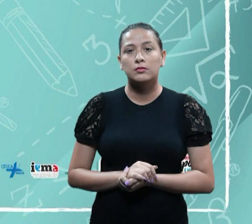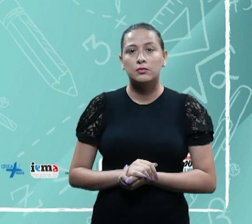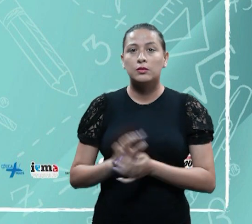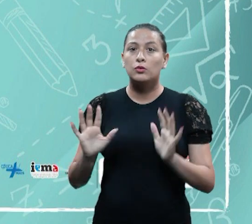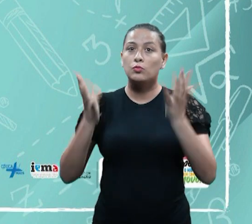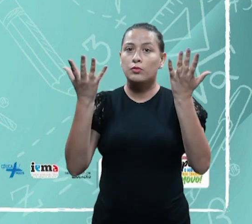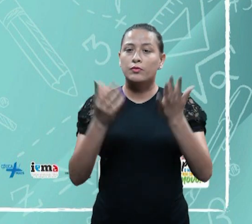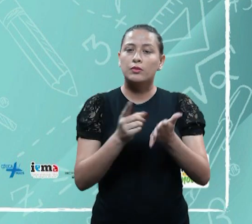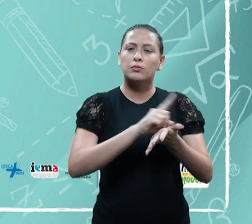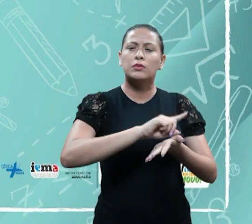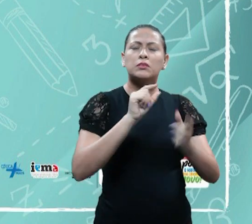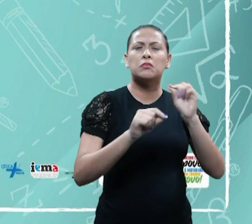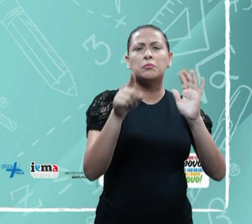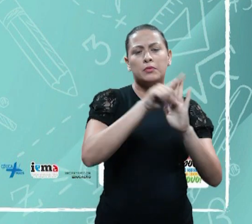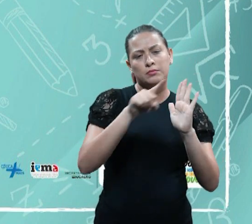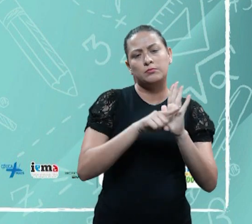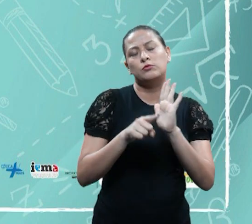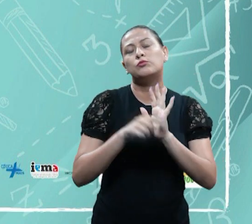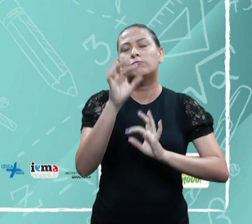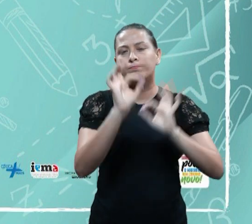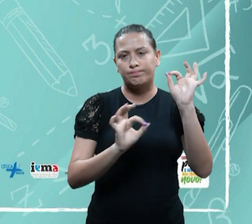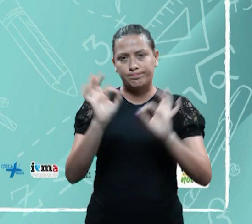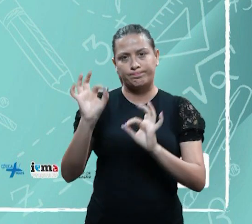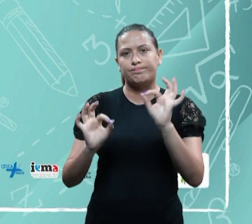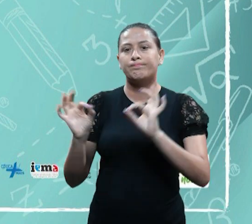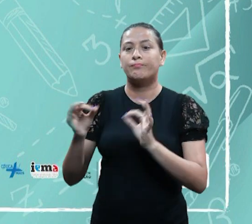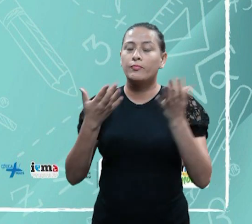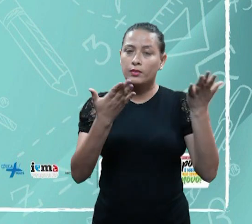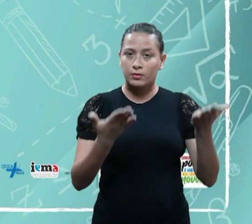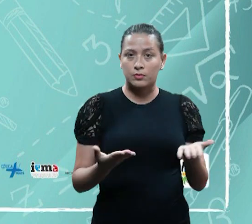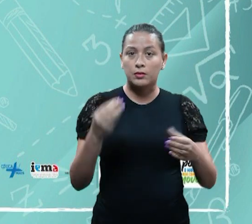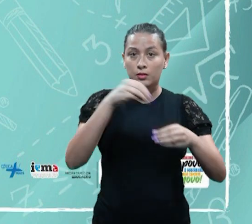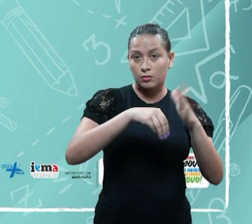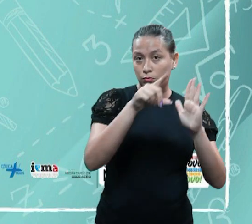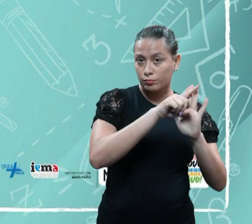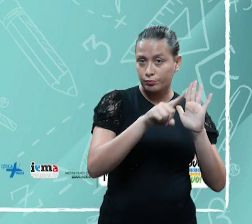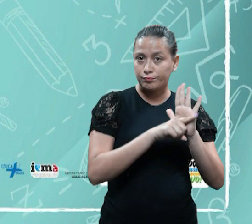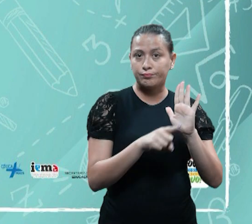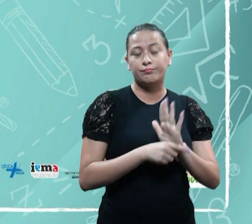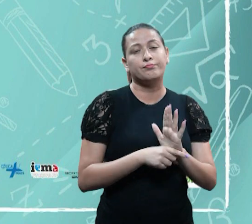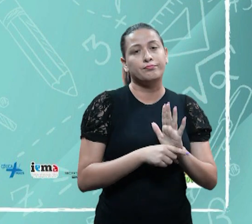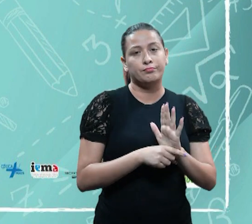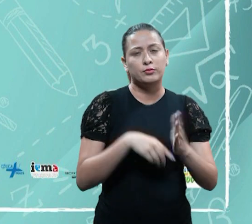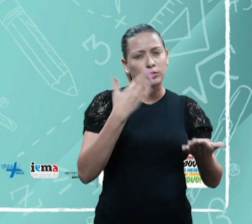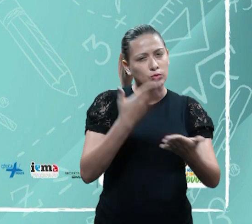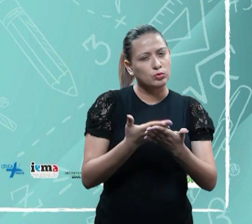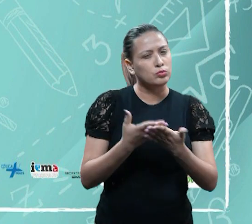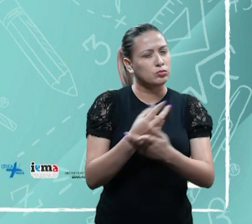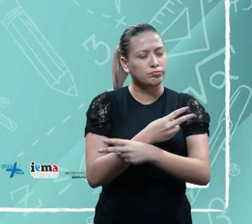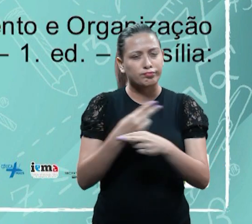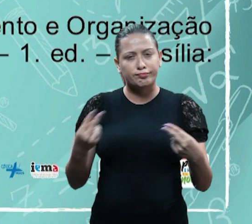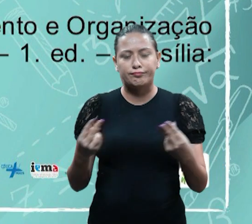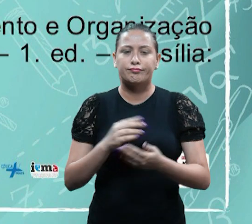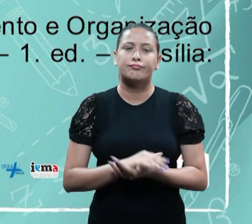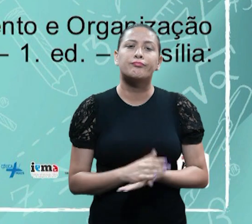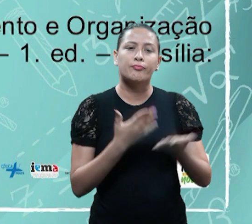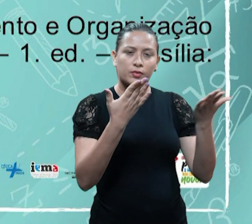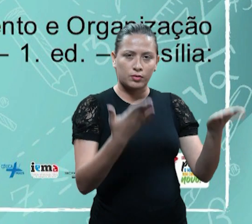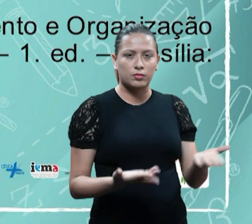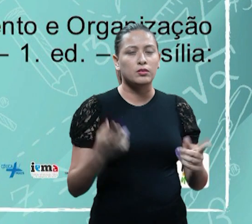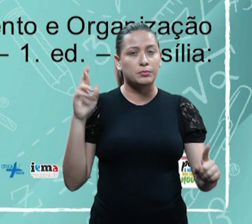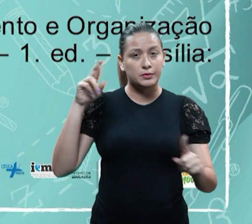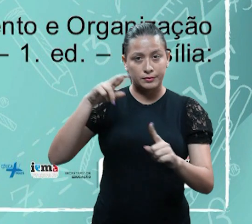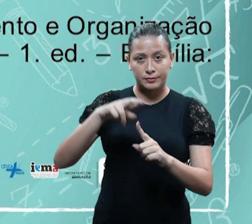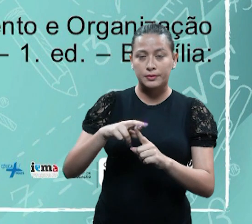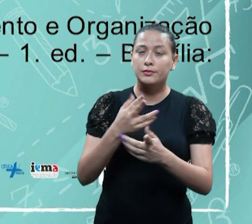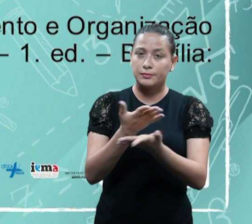pré-evento, ele é o planejamento e a organização. Então, dentro desse planejamento, a gente viu várias coisas, né? Bom, aqui eu